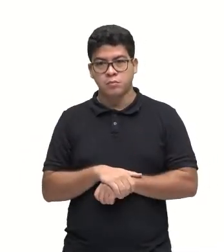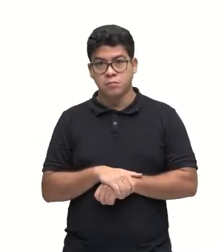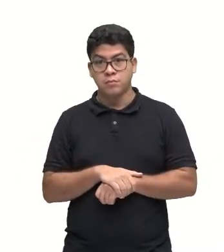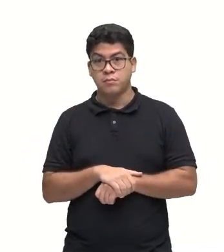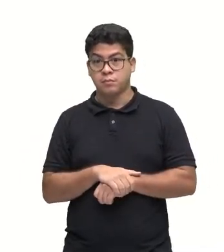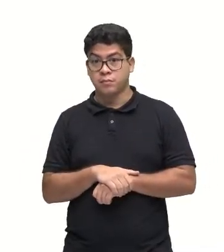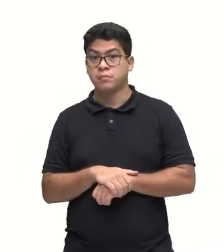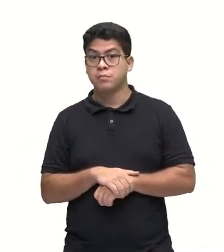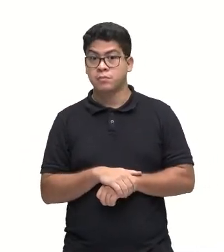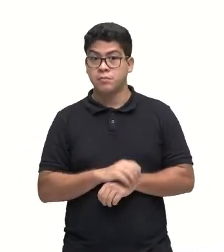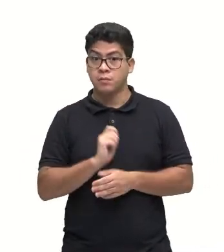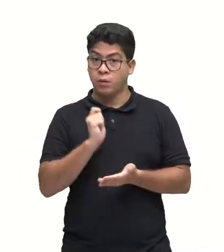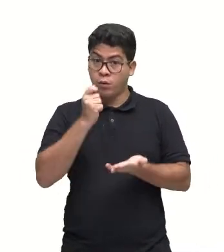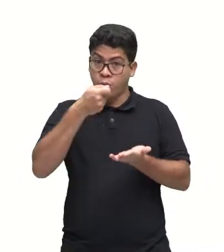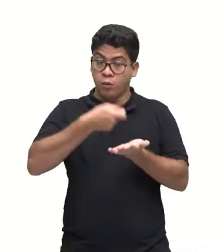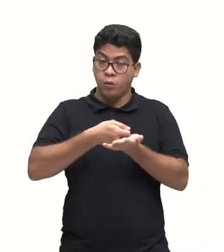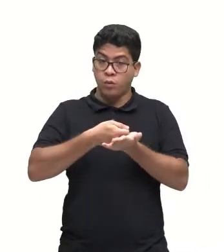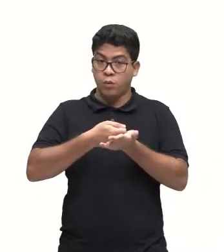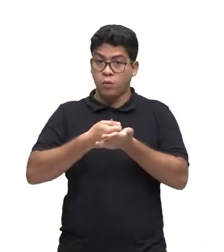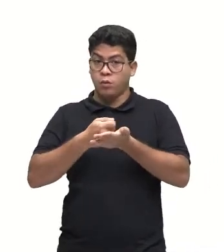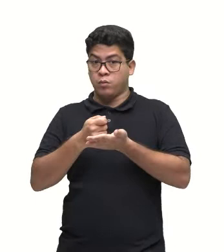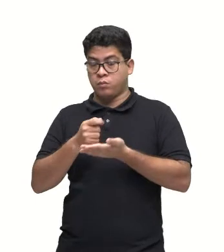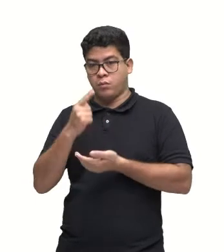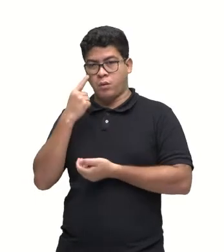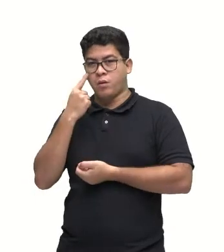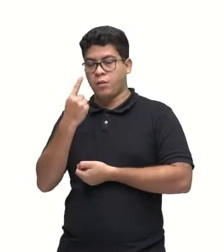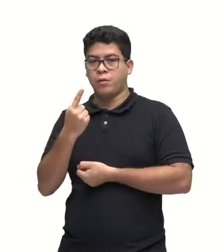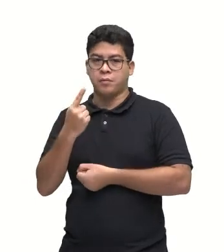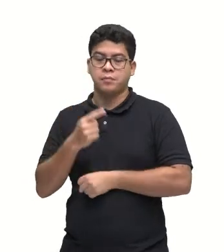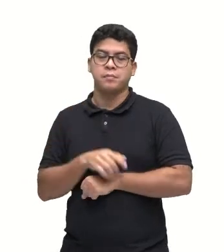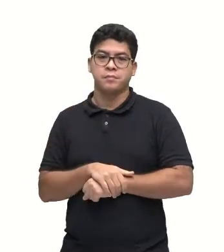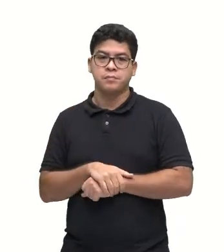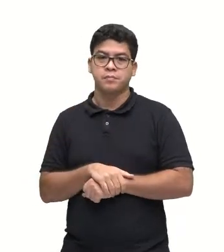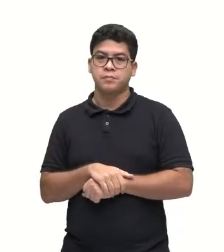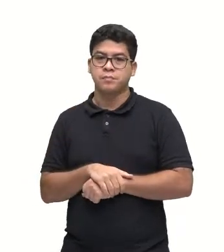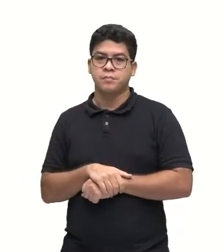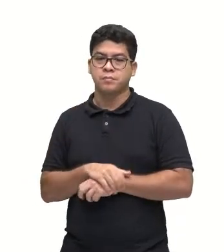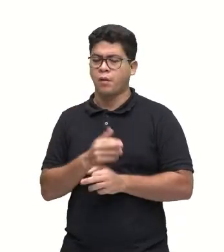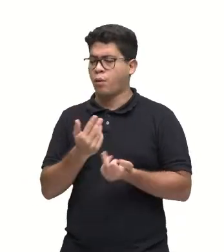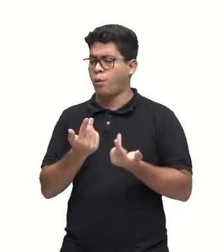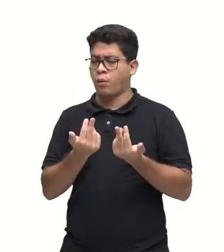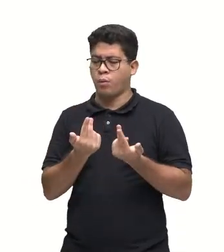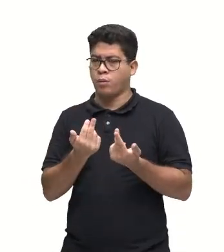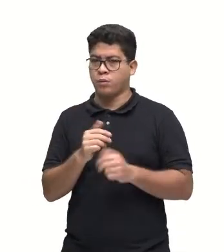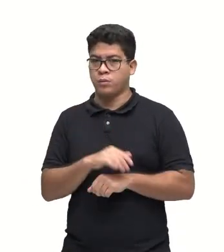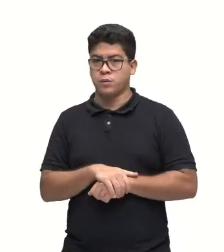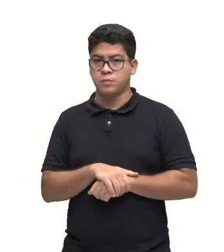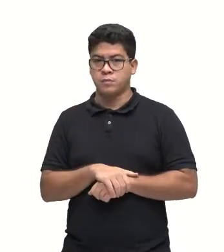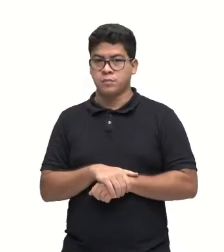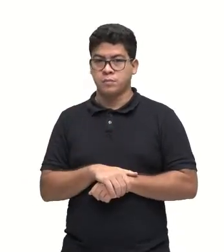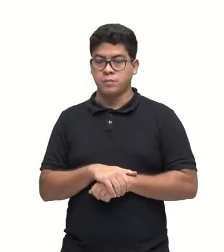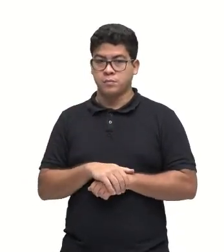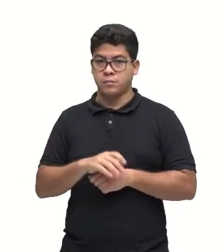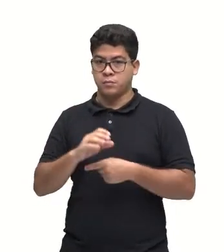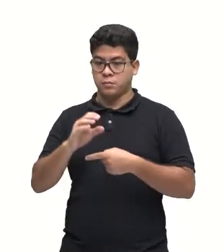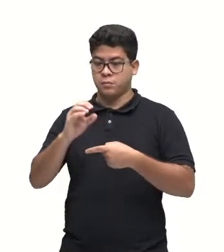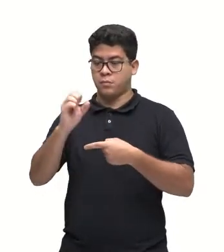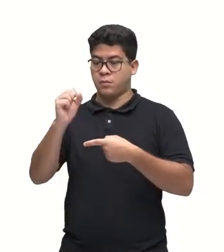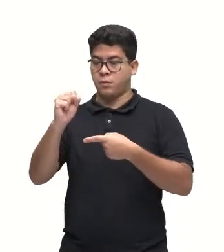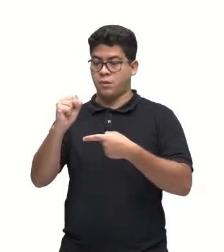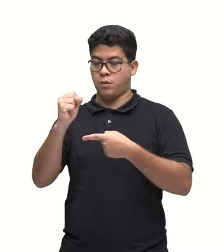fração aqui desse jeito, no mesmo sentido. Vai ser 80